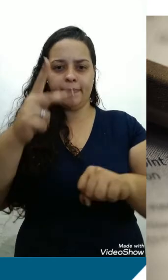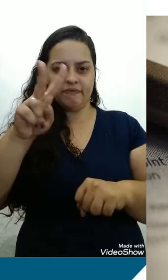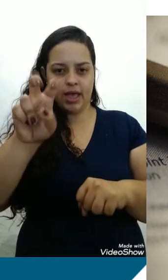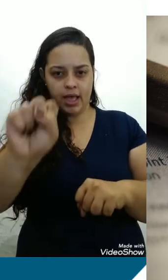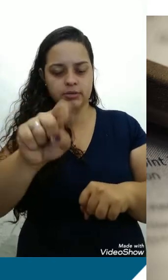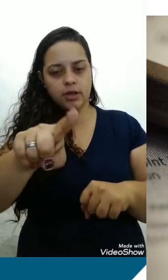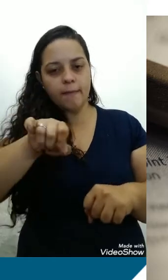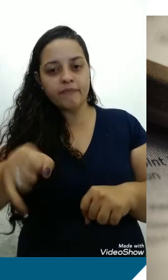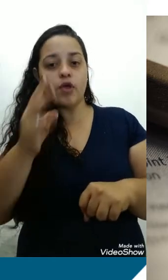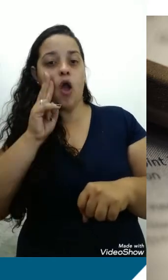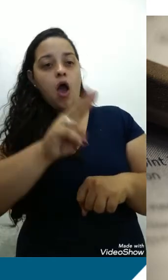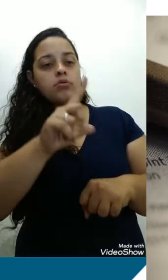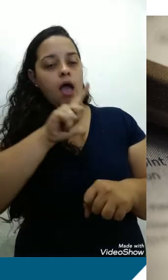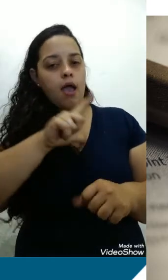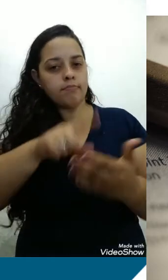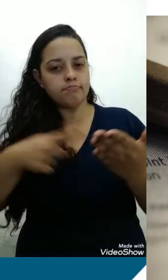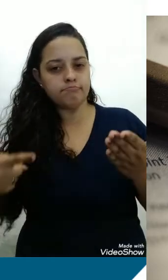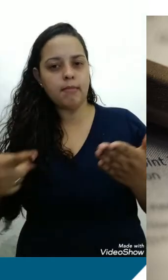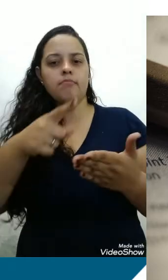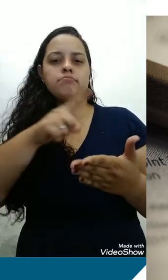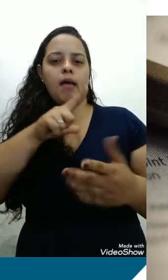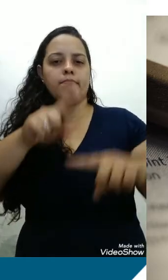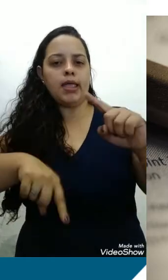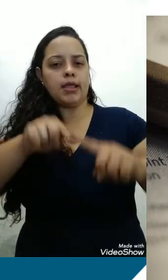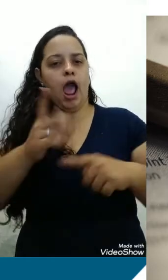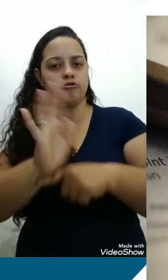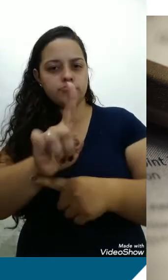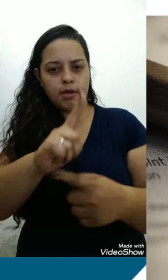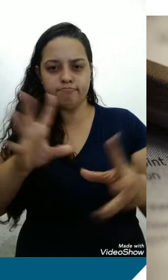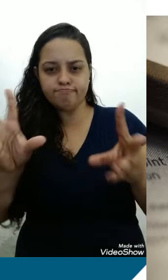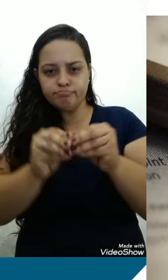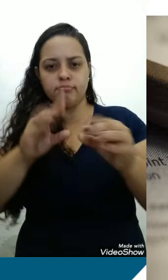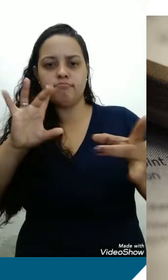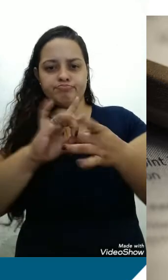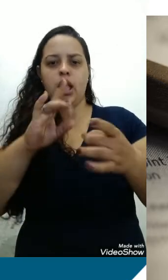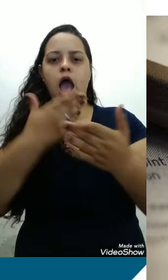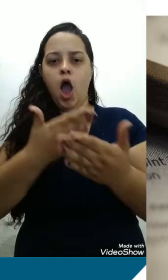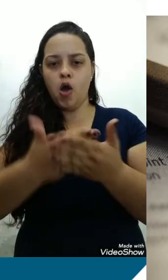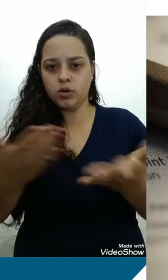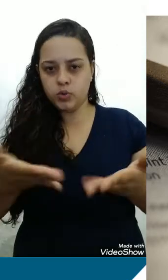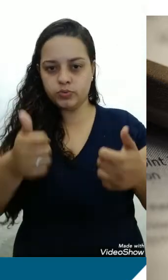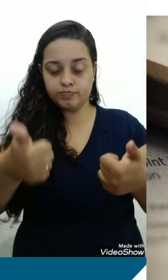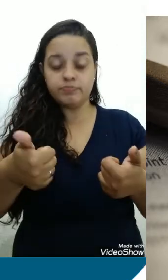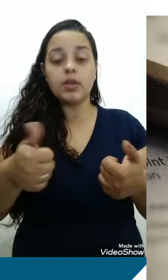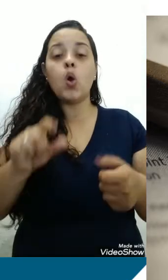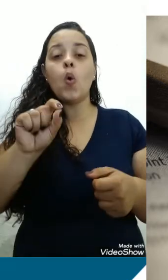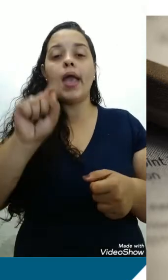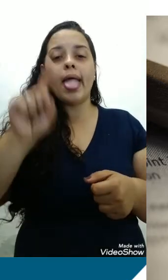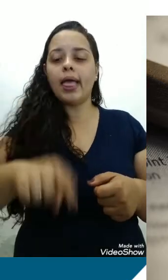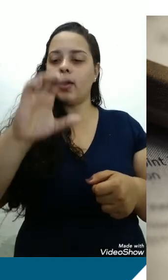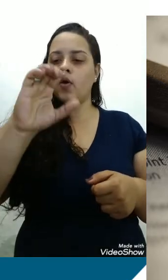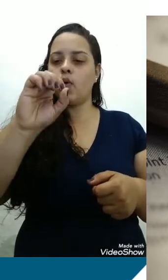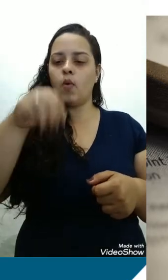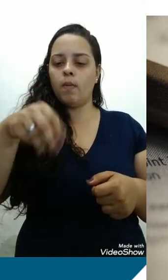CIS-PVS, então não deixem de ir lá dar uma olhada para poder completar essa videoaula, tá bom? Então, gente, o que